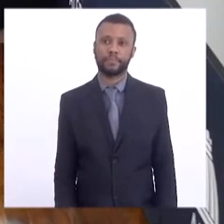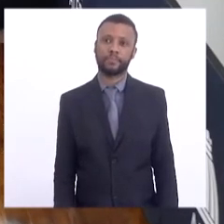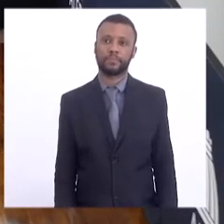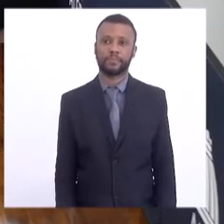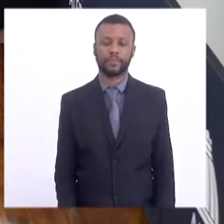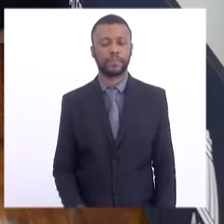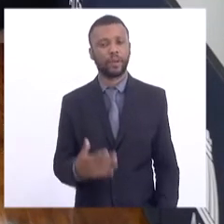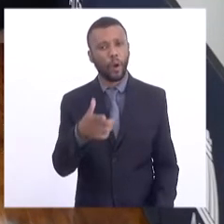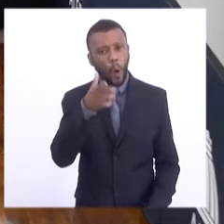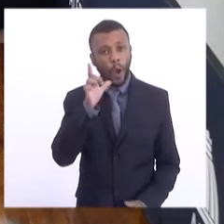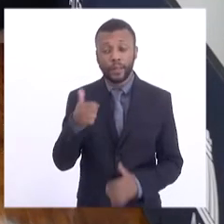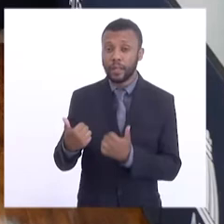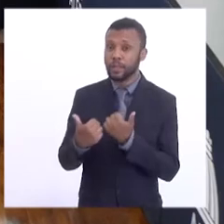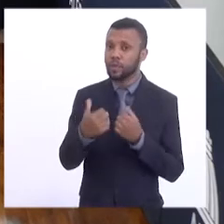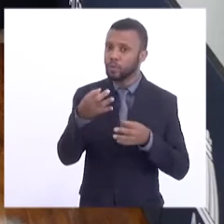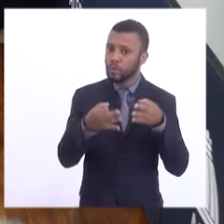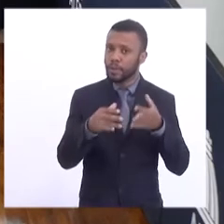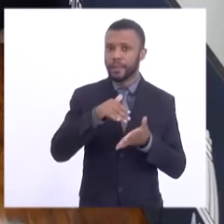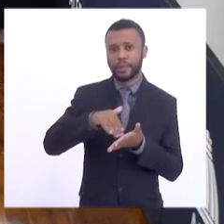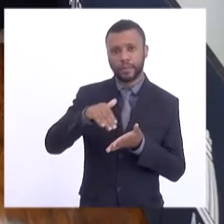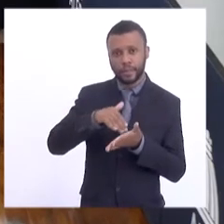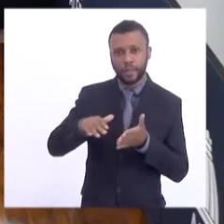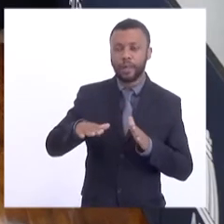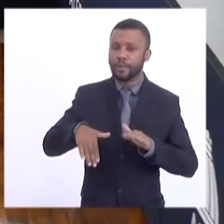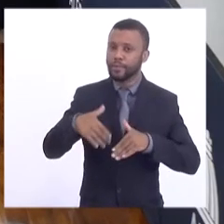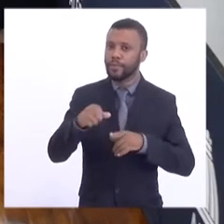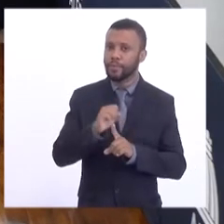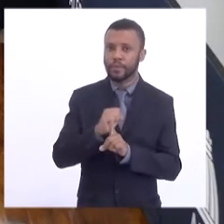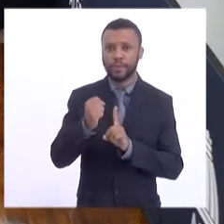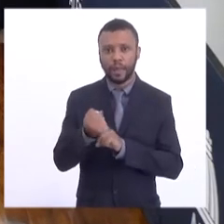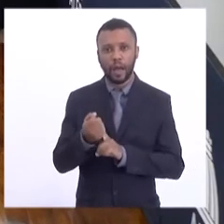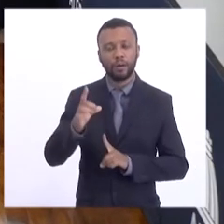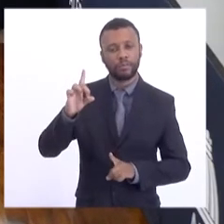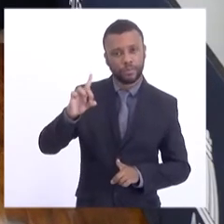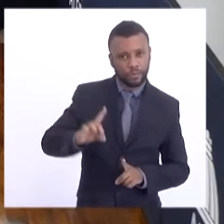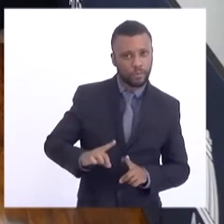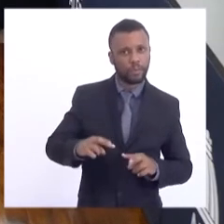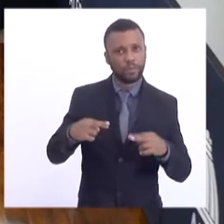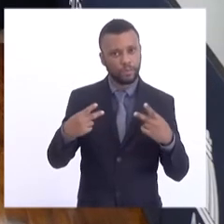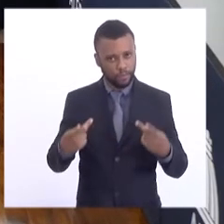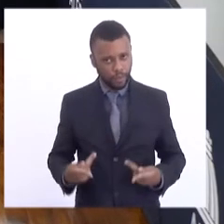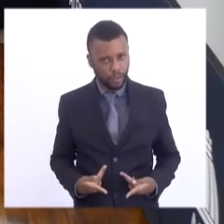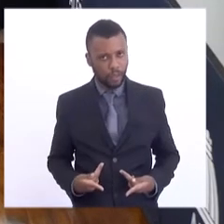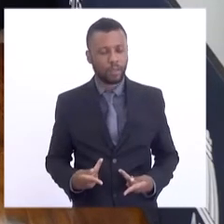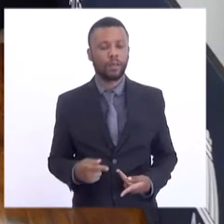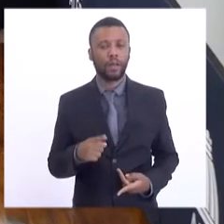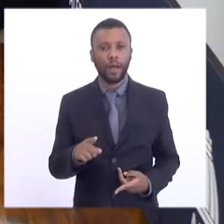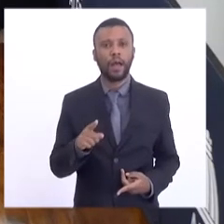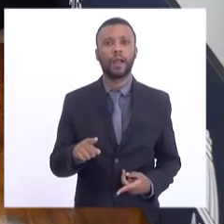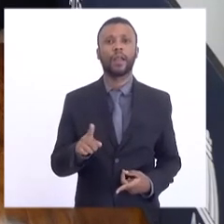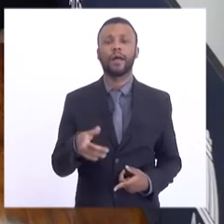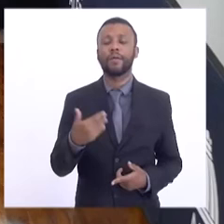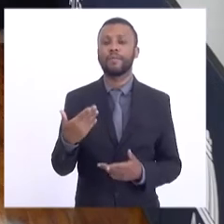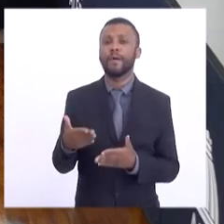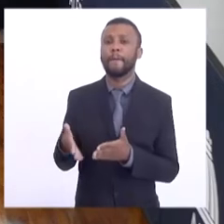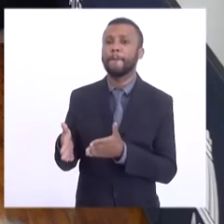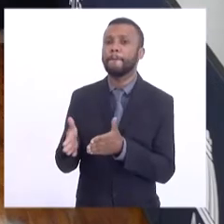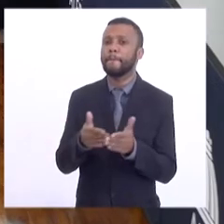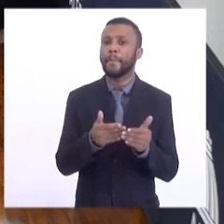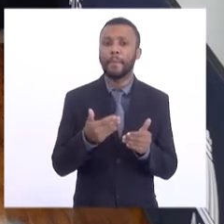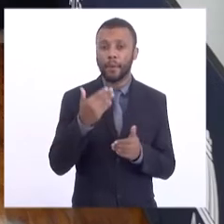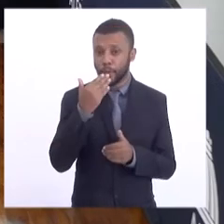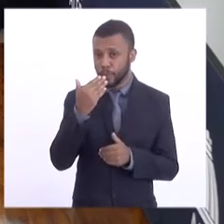área jurídica da secretaria de Desenvolvimento Social Assistência Social e direitos humanos ela foi demandada